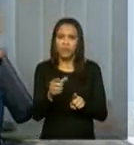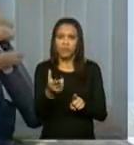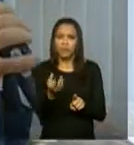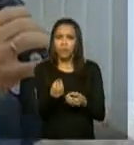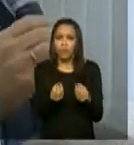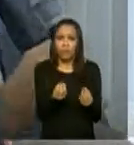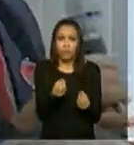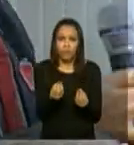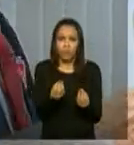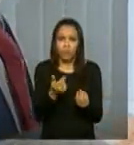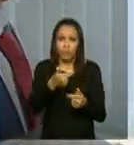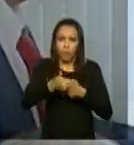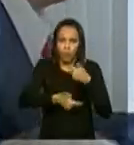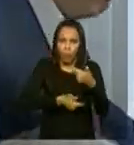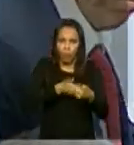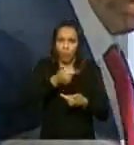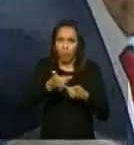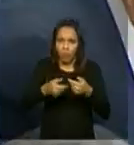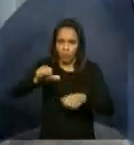parece altiva